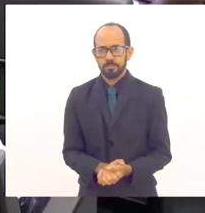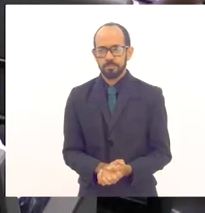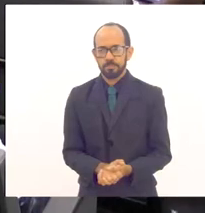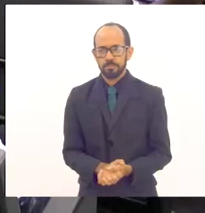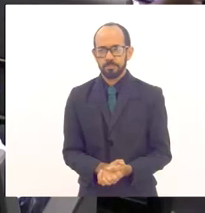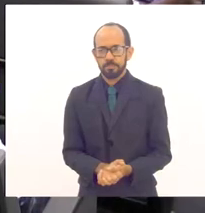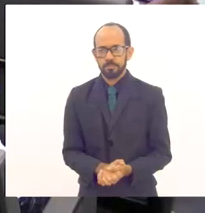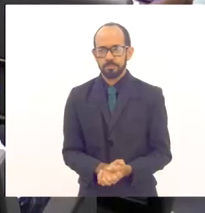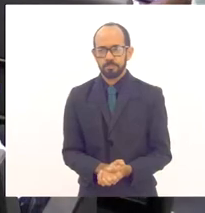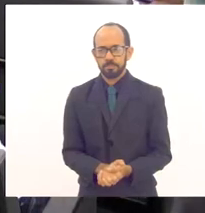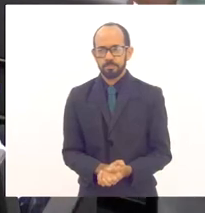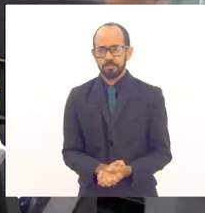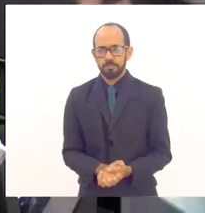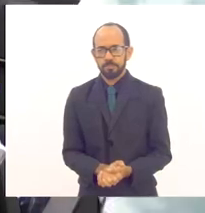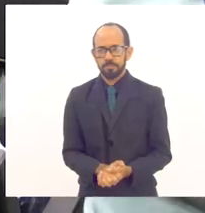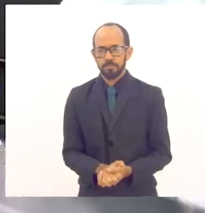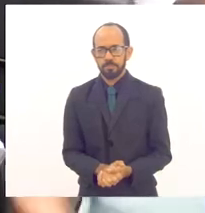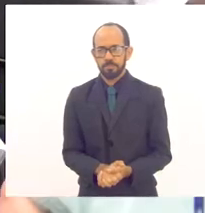Alô?